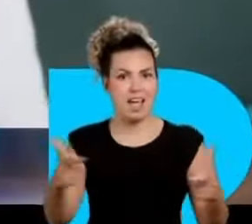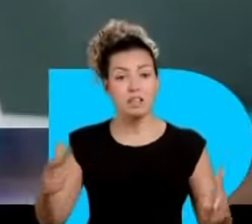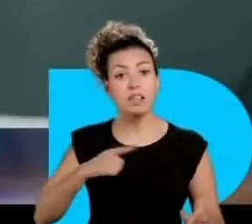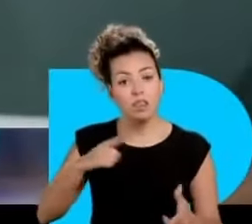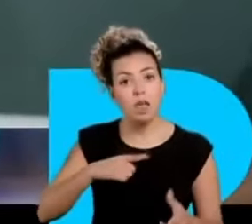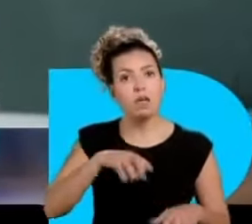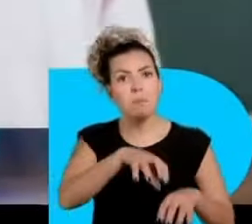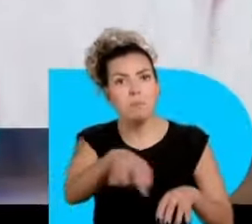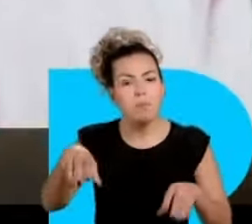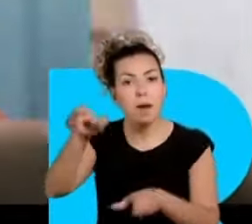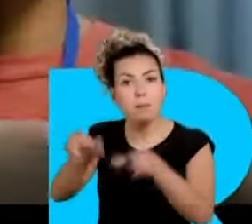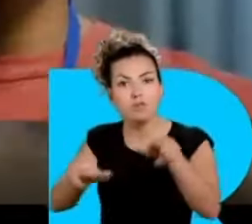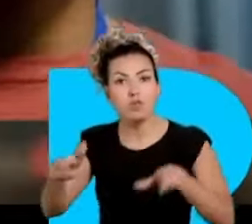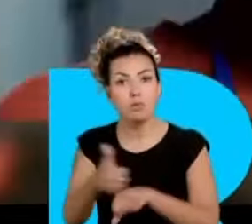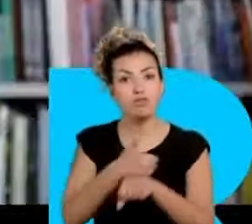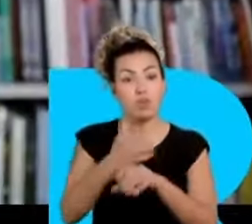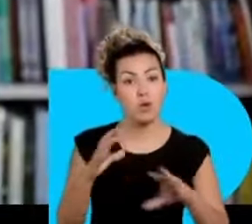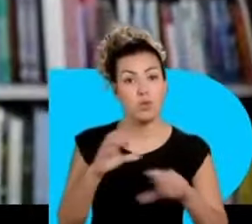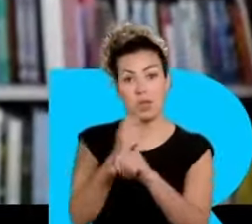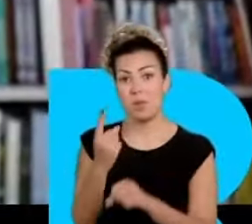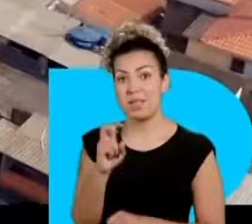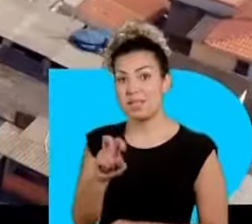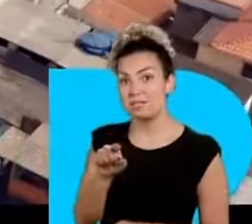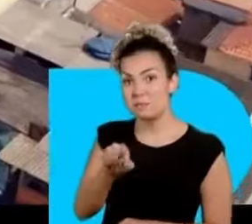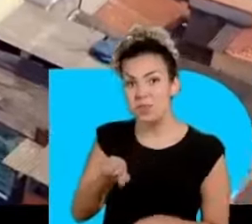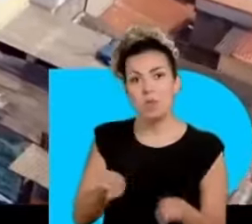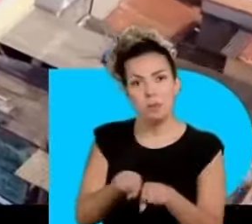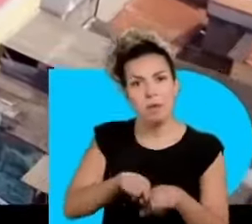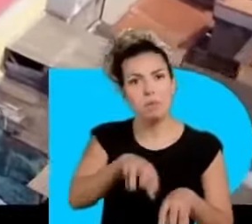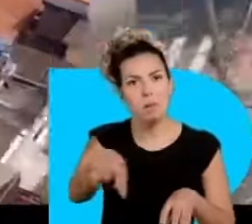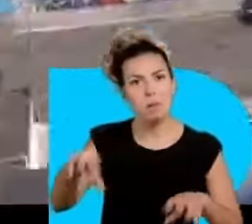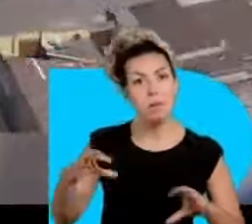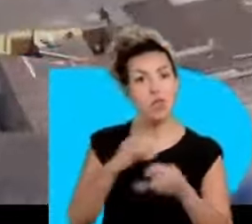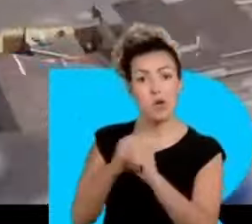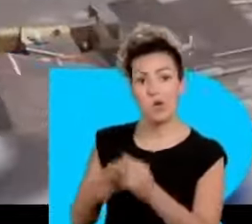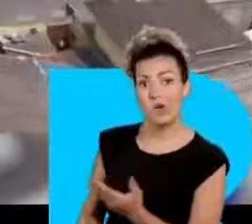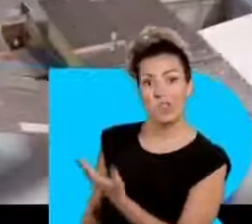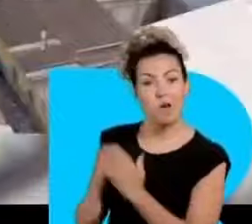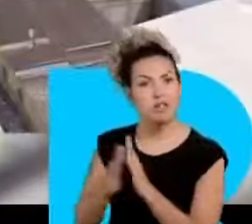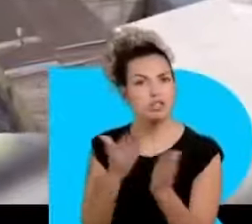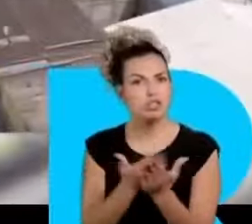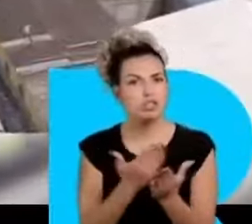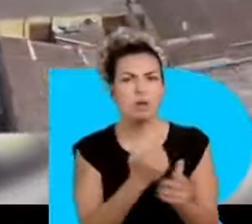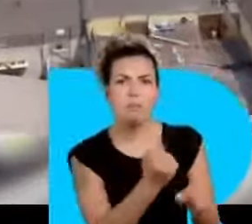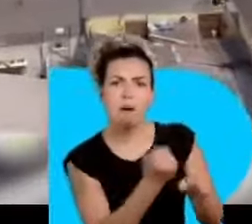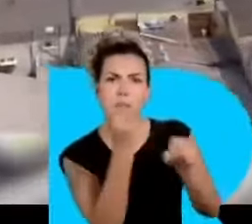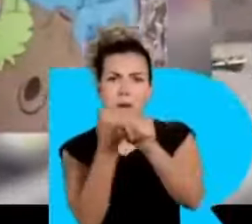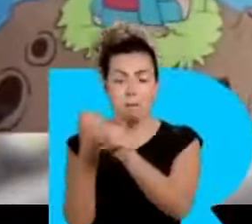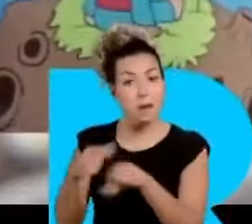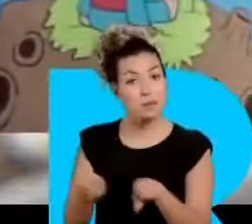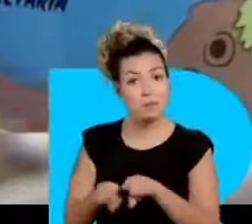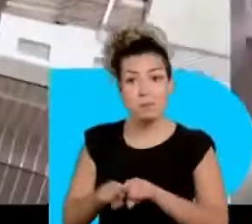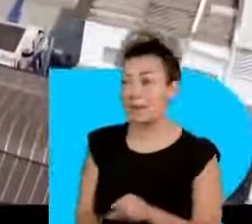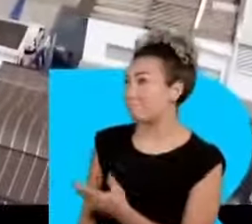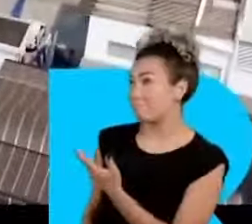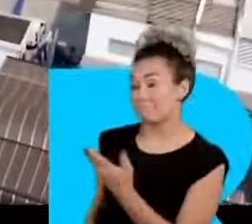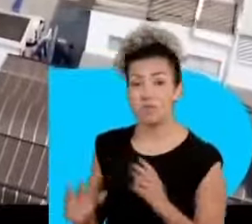Ricardo nomeou 15 mil profissionais de educação, reformou 663 escolas e